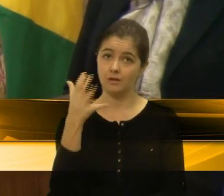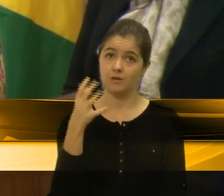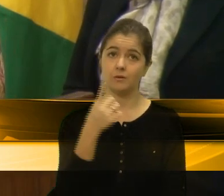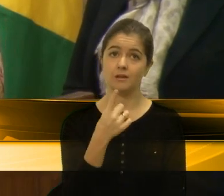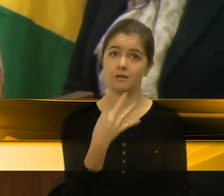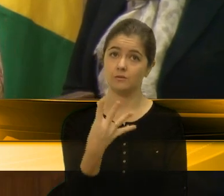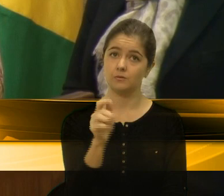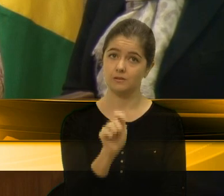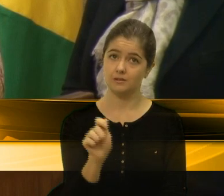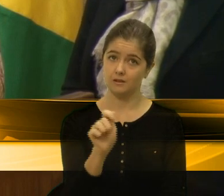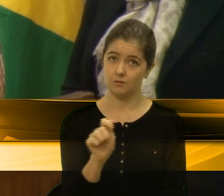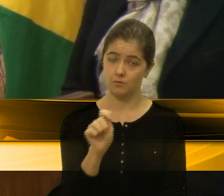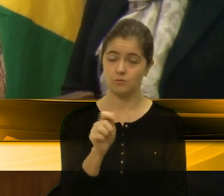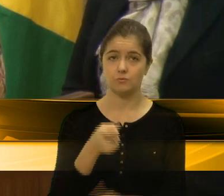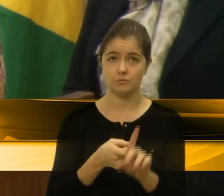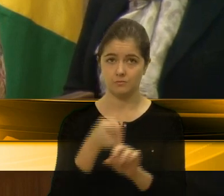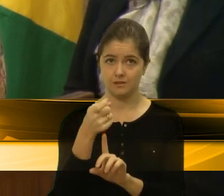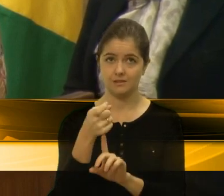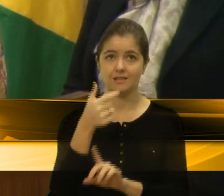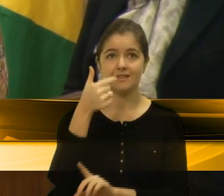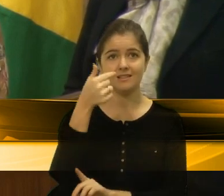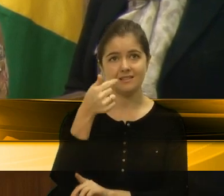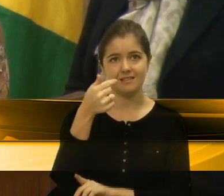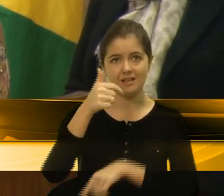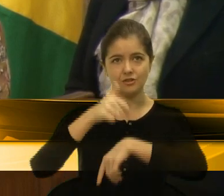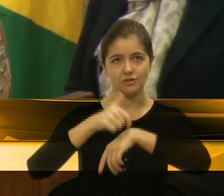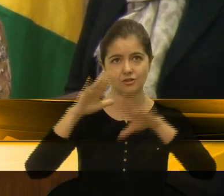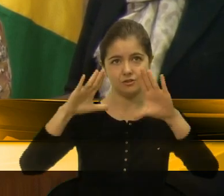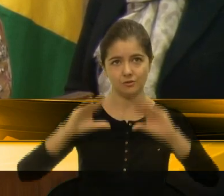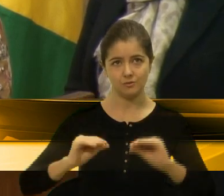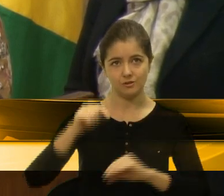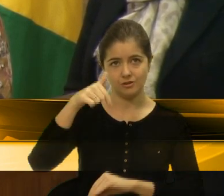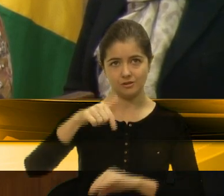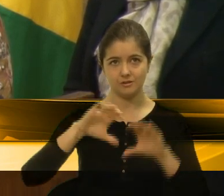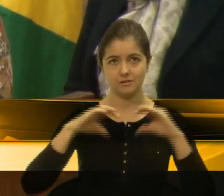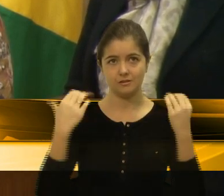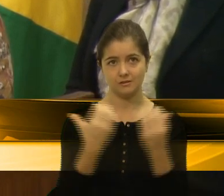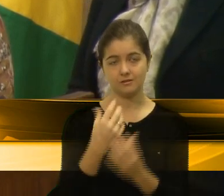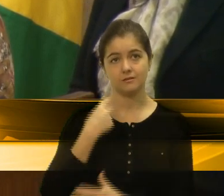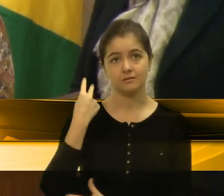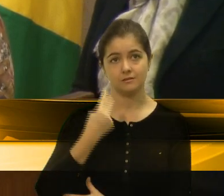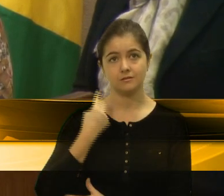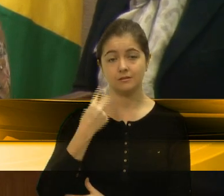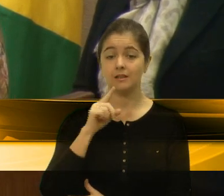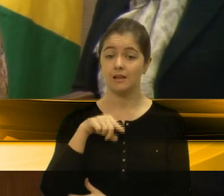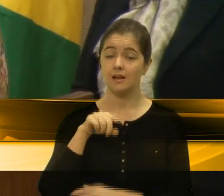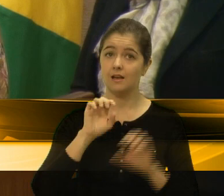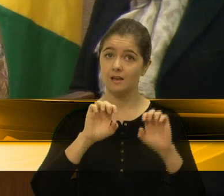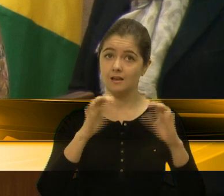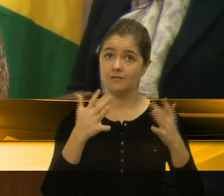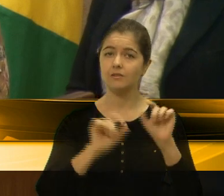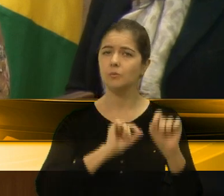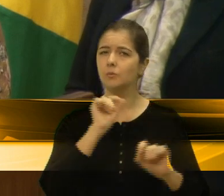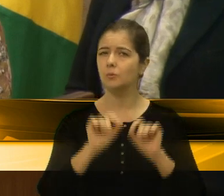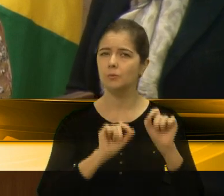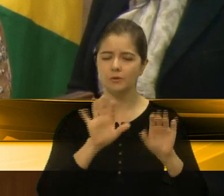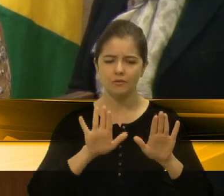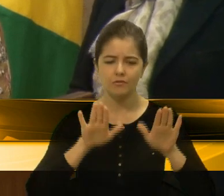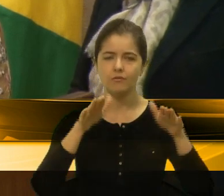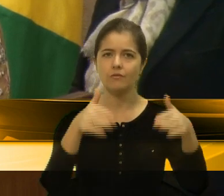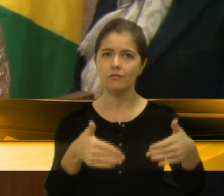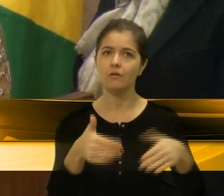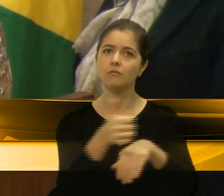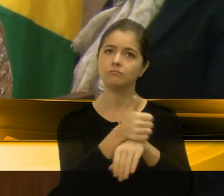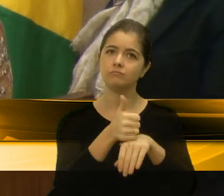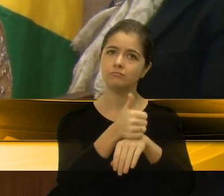às 7 horas da noite, aqui na Câmara de Vereadores. Então, é um evento destinado a todos os profissionais